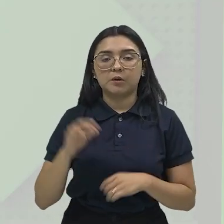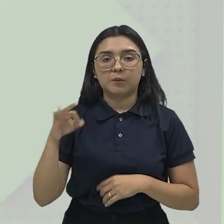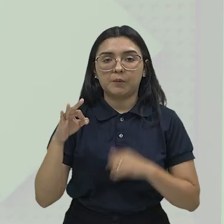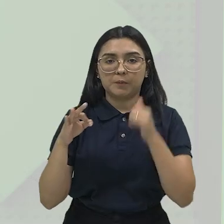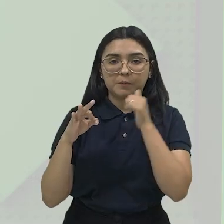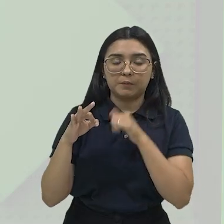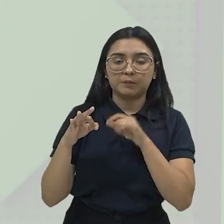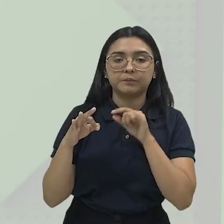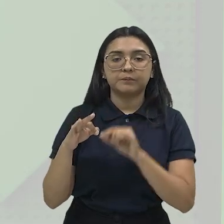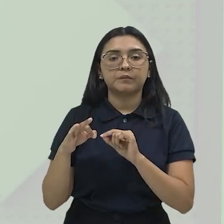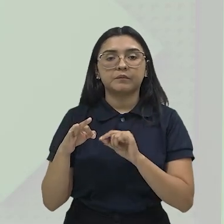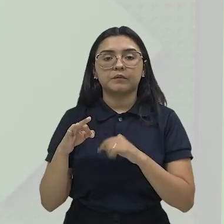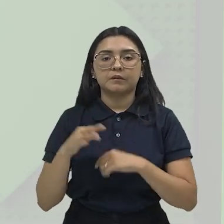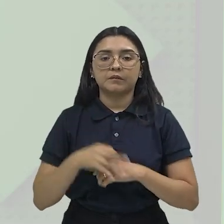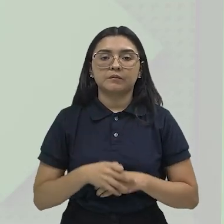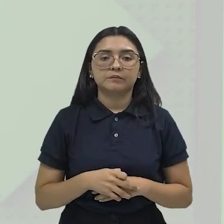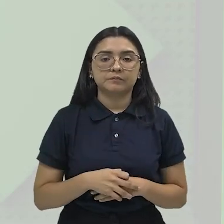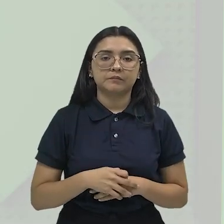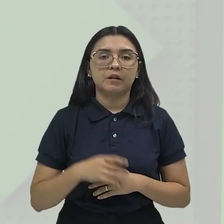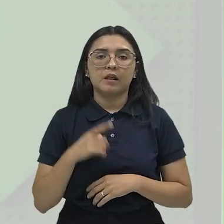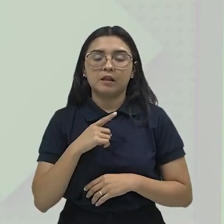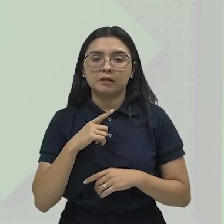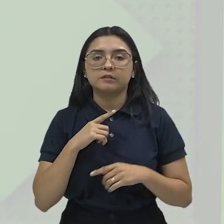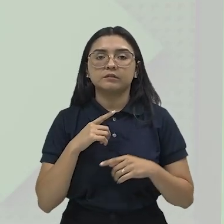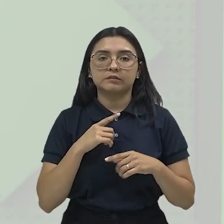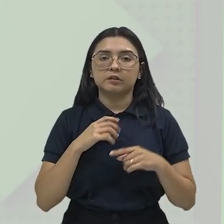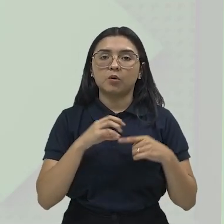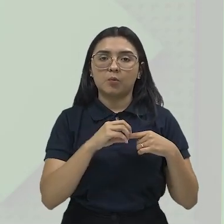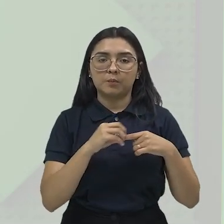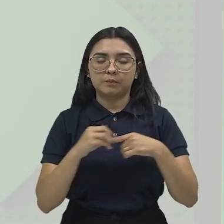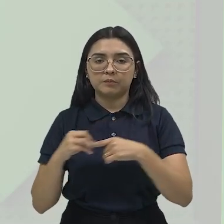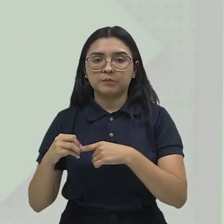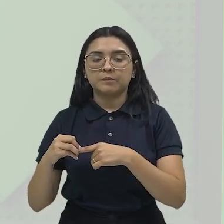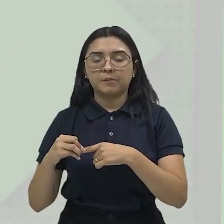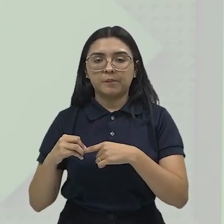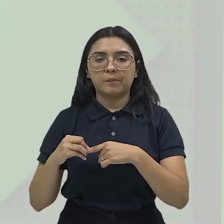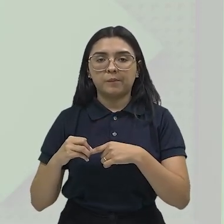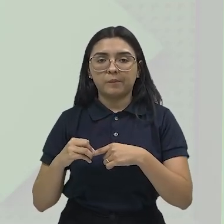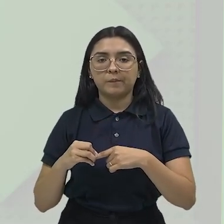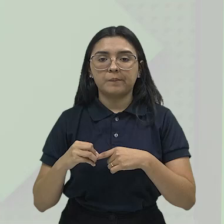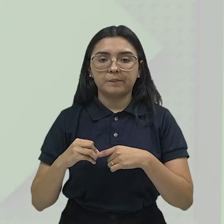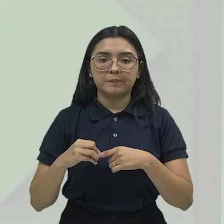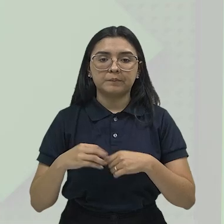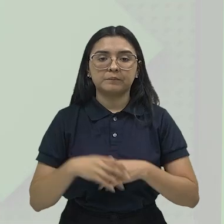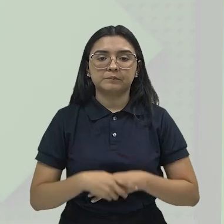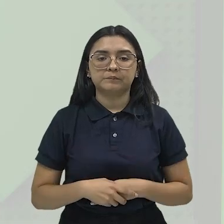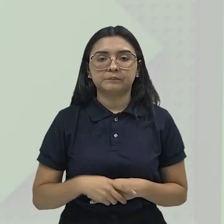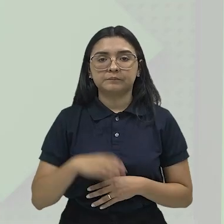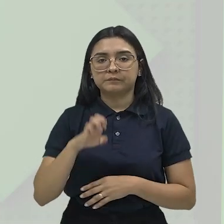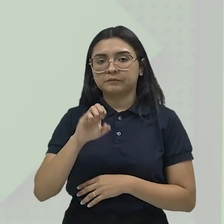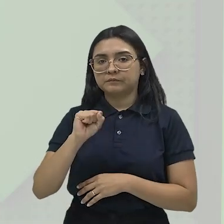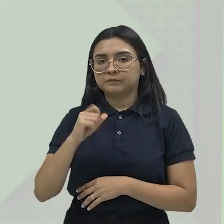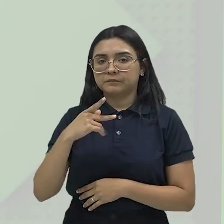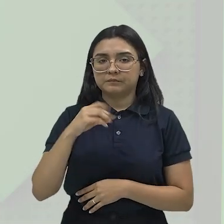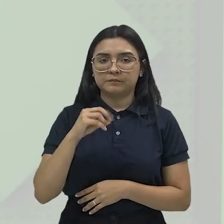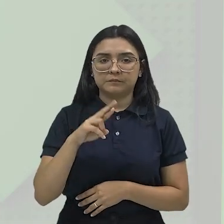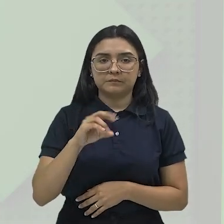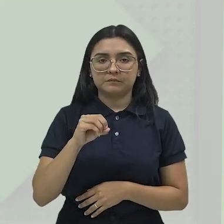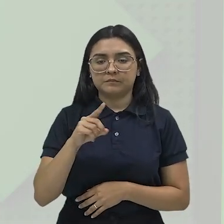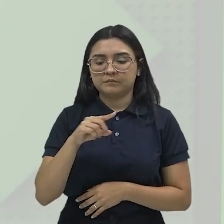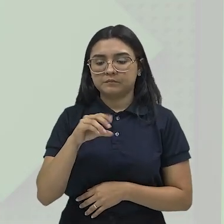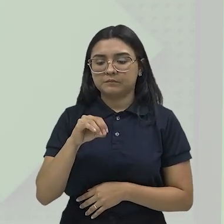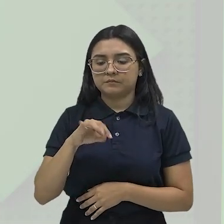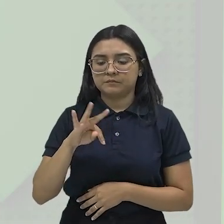mosquito Anopheles, ela com um protozoário, né, com plasmódio, na sua forma de esporozoito, ela